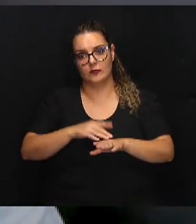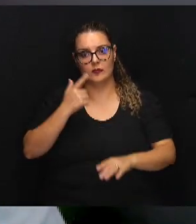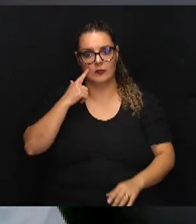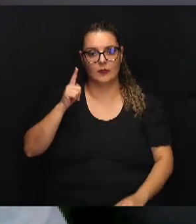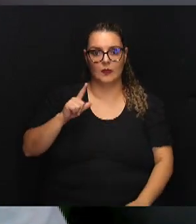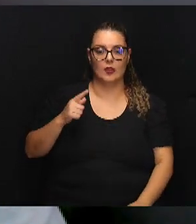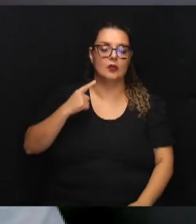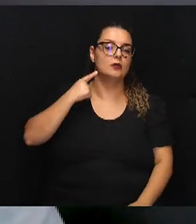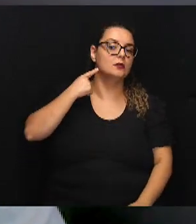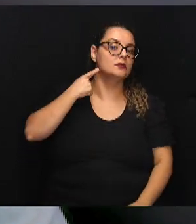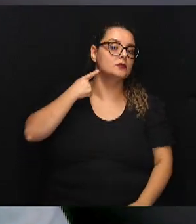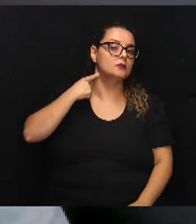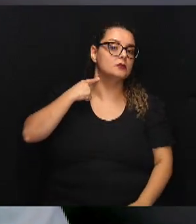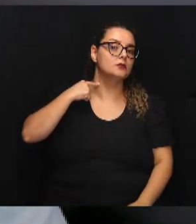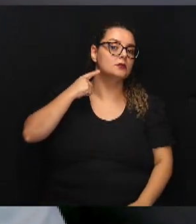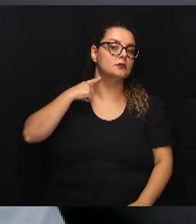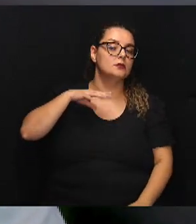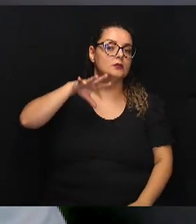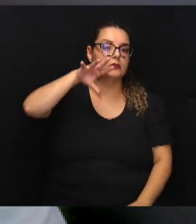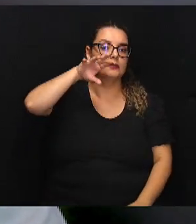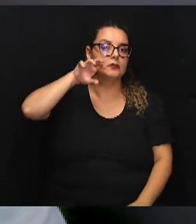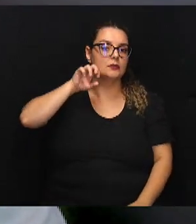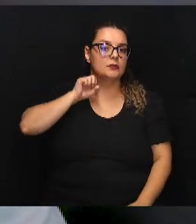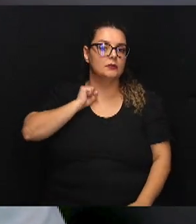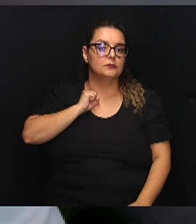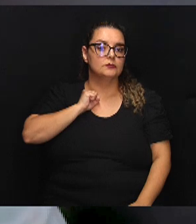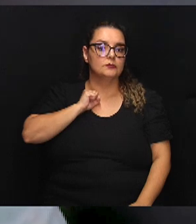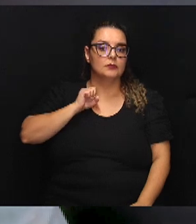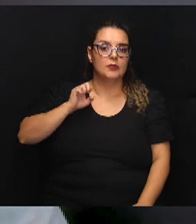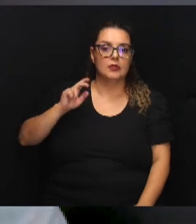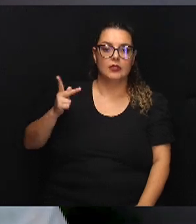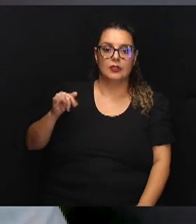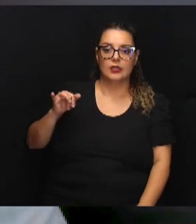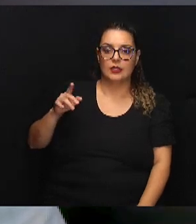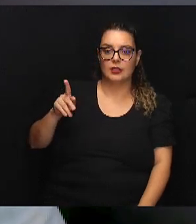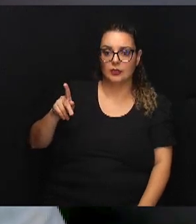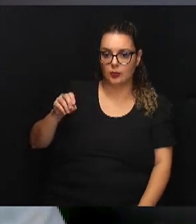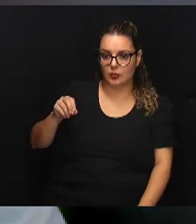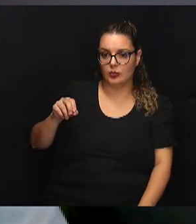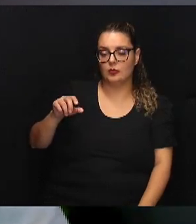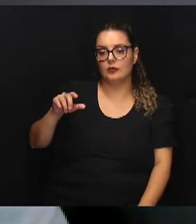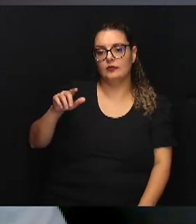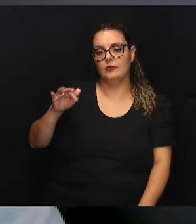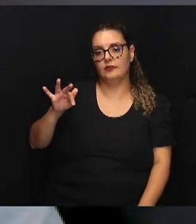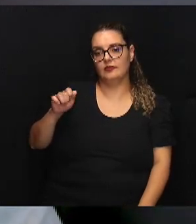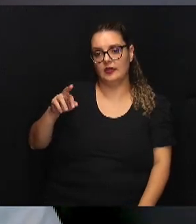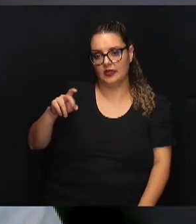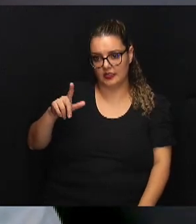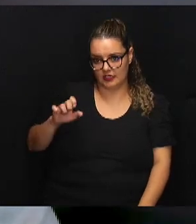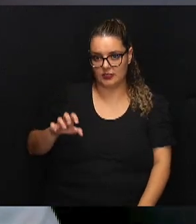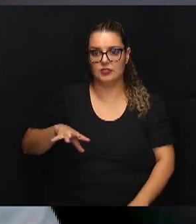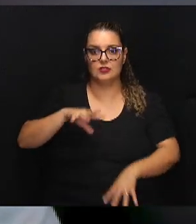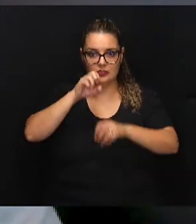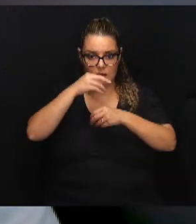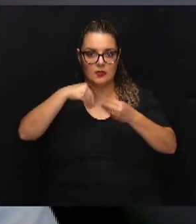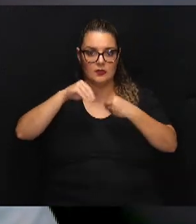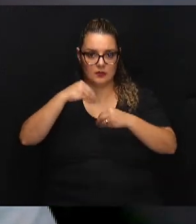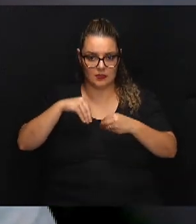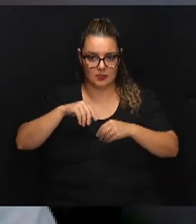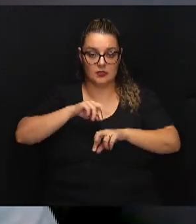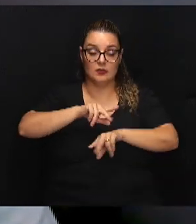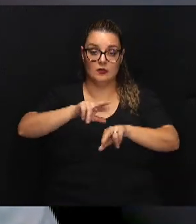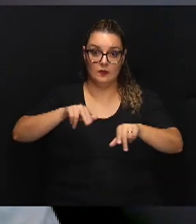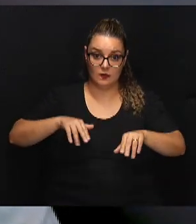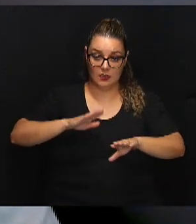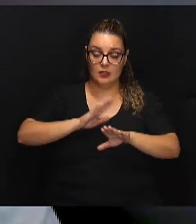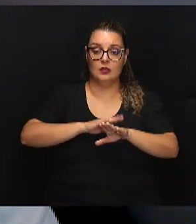aqui nessa região também passa ar, na região da hipofaringe e da orofaringe. Então, você também tem a parte respiratória envolvida. Então, são múltiplas funções que